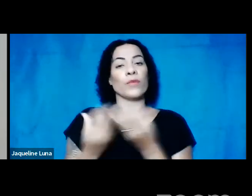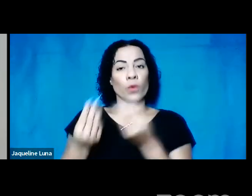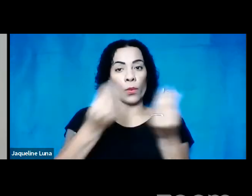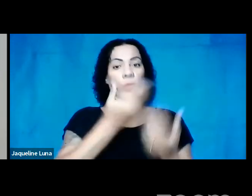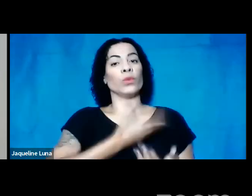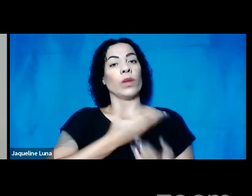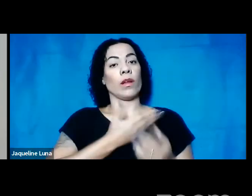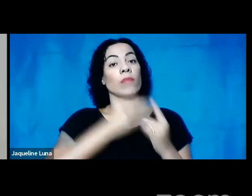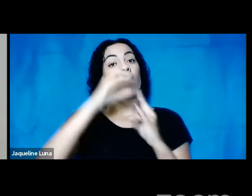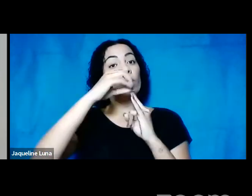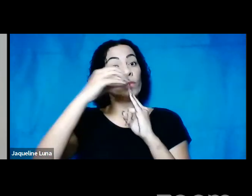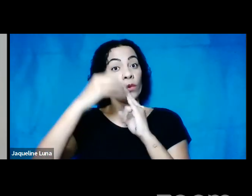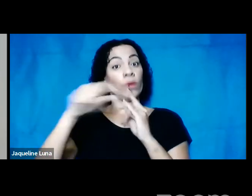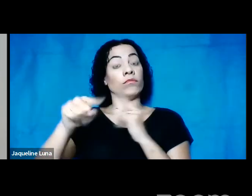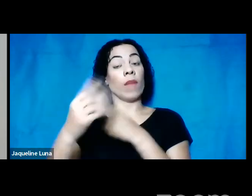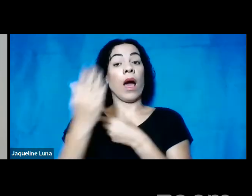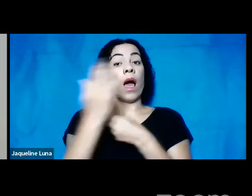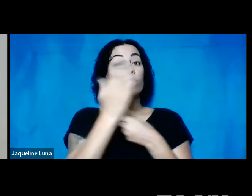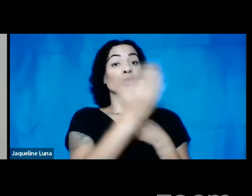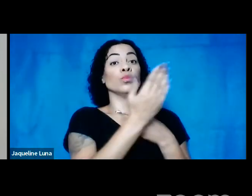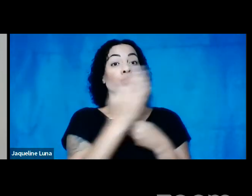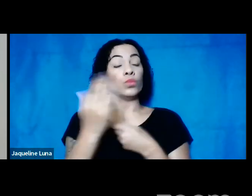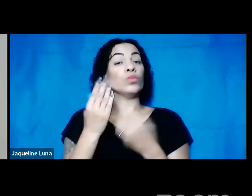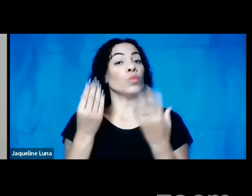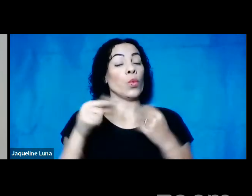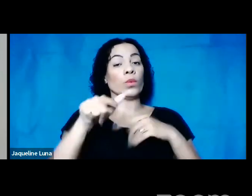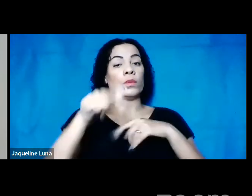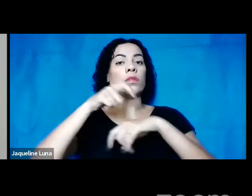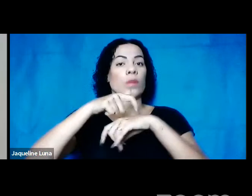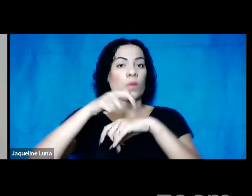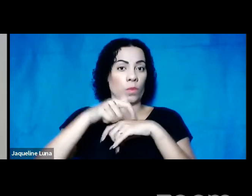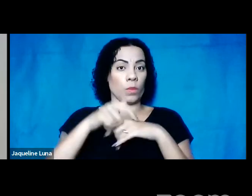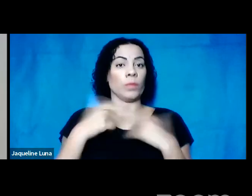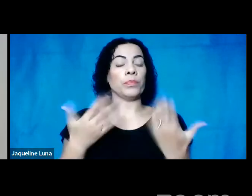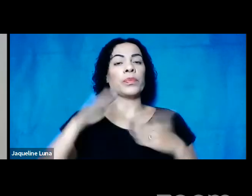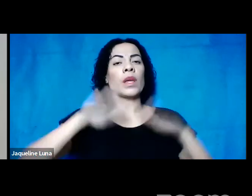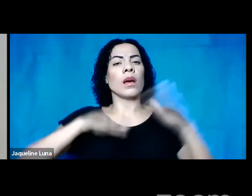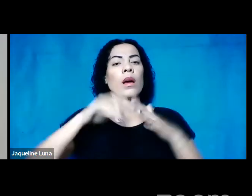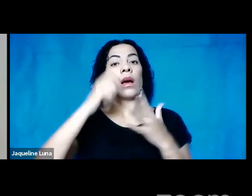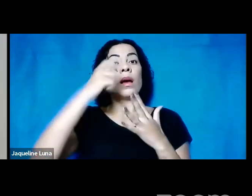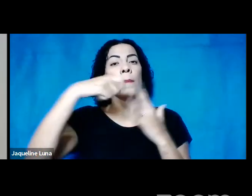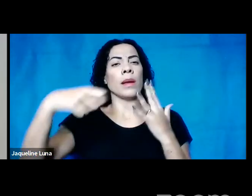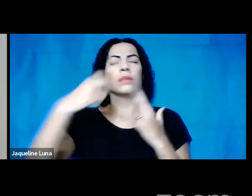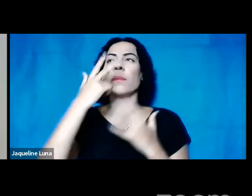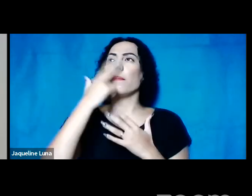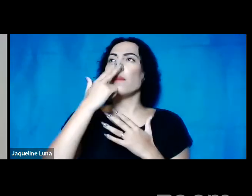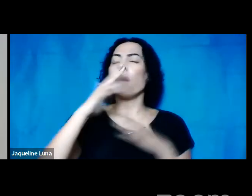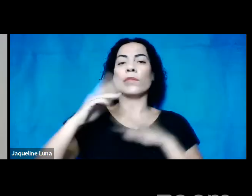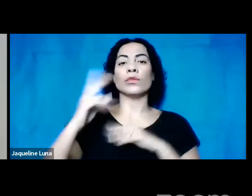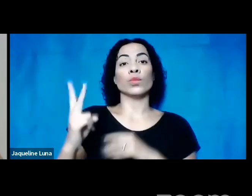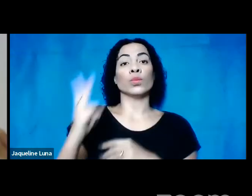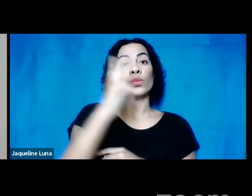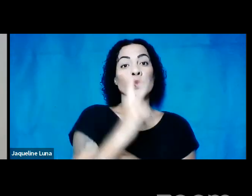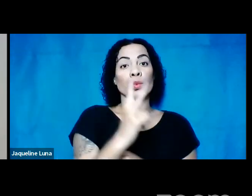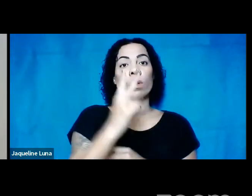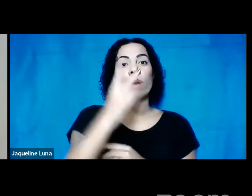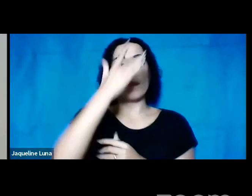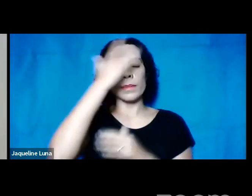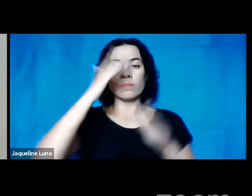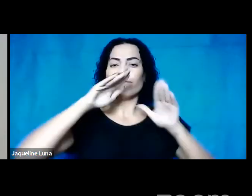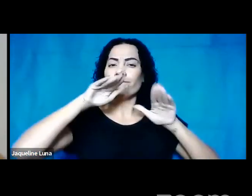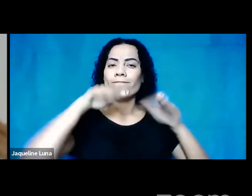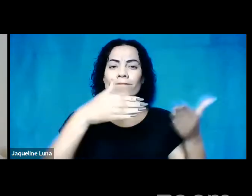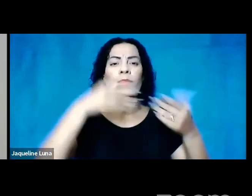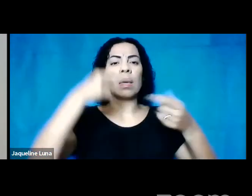nos ajudando nesse momento, né? Então, acho que às vezes, alguns meses, eram duas pessoas que eram dedicadas ao debate sobre